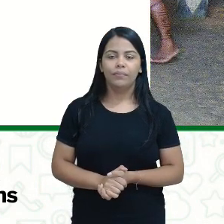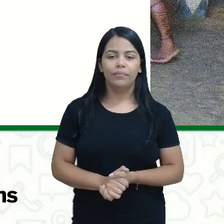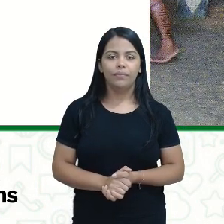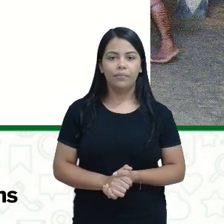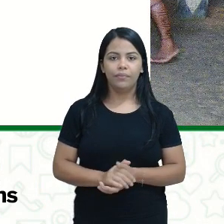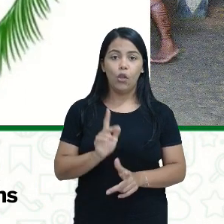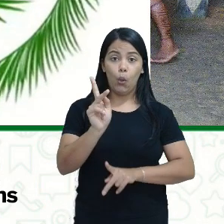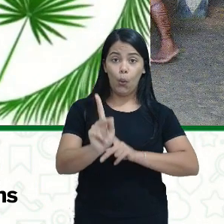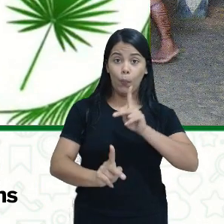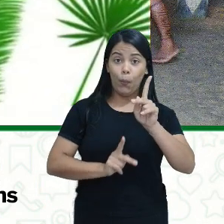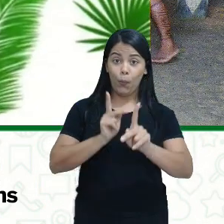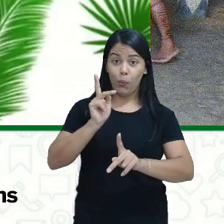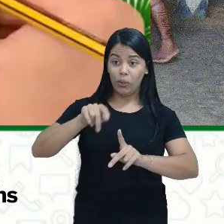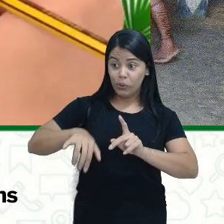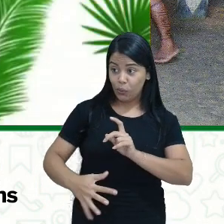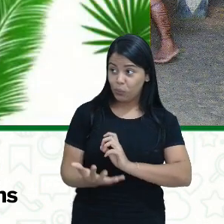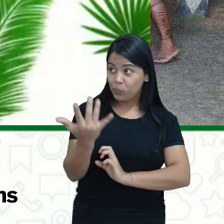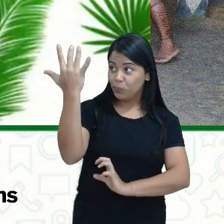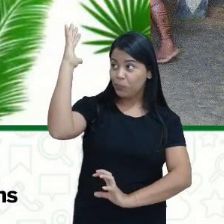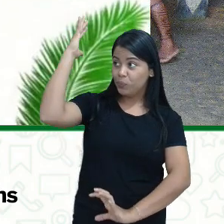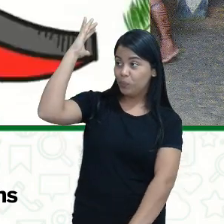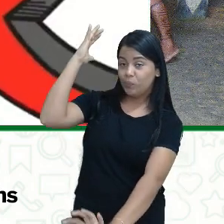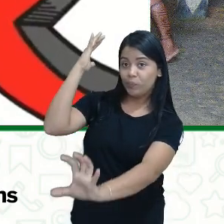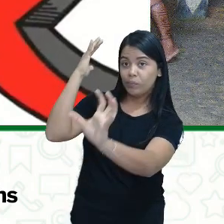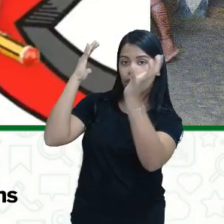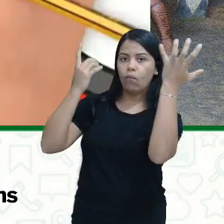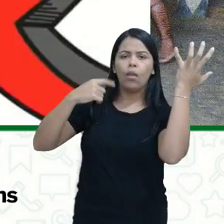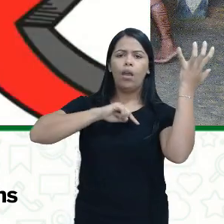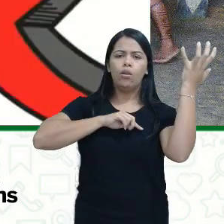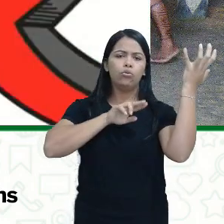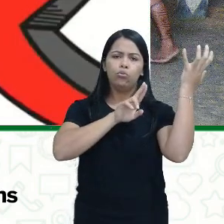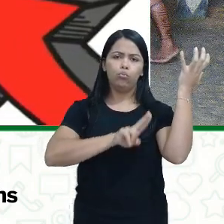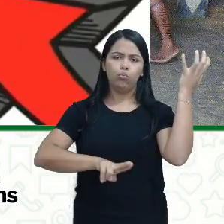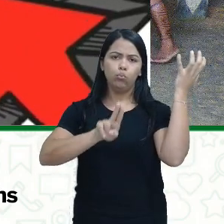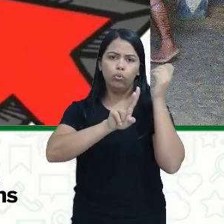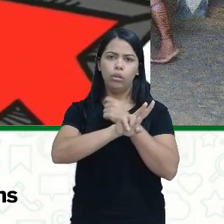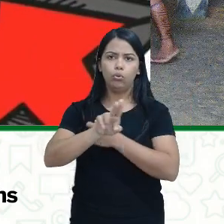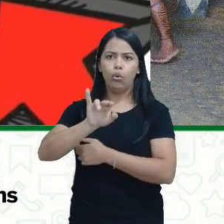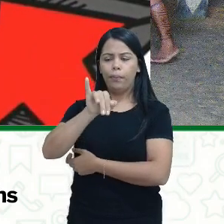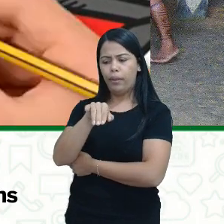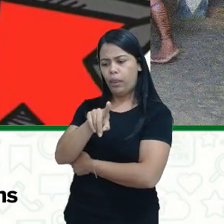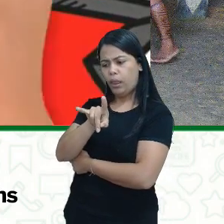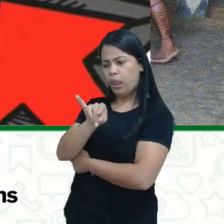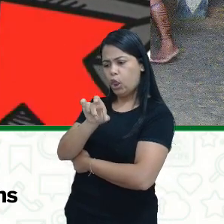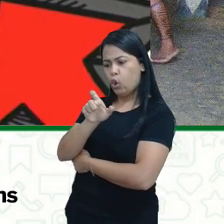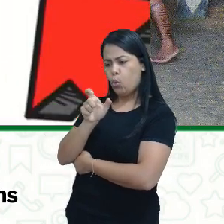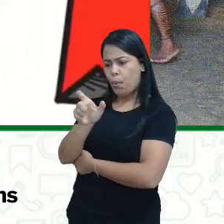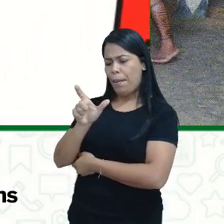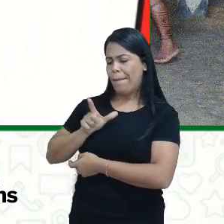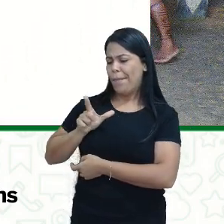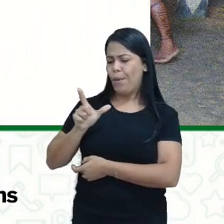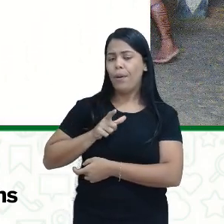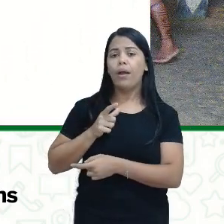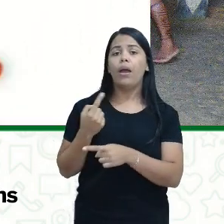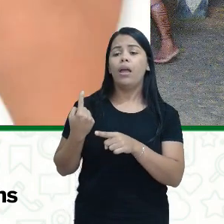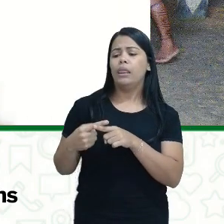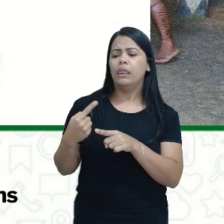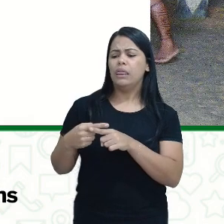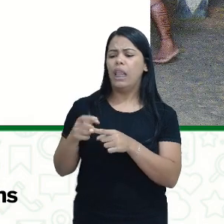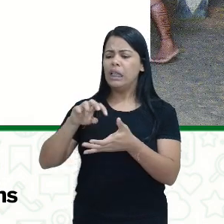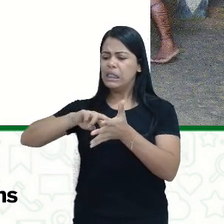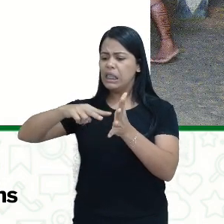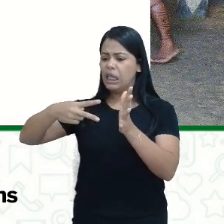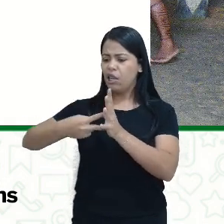da Terra das Palmeiras. Não utilizamos o nome índio, pois esse termo carrega a visão do europeu sobre os povos